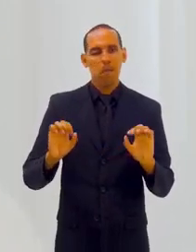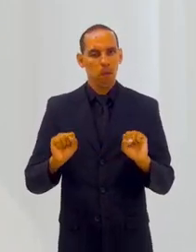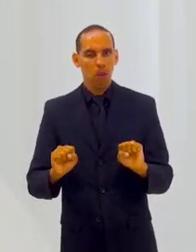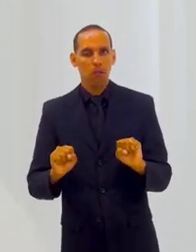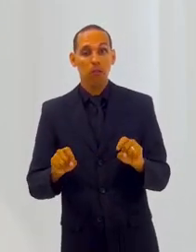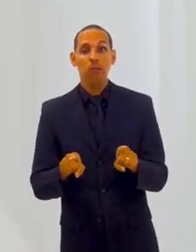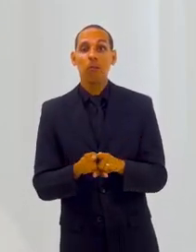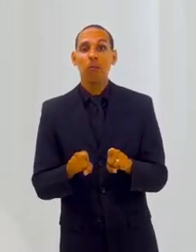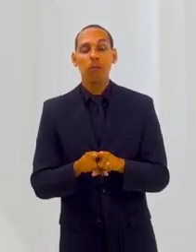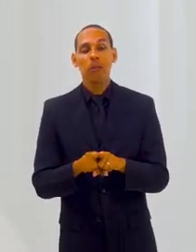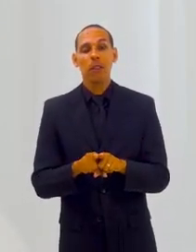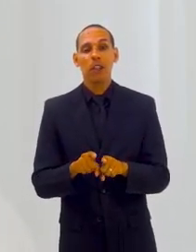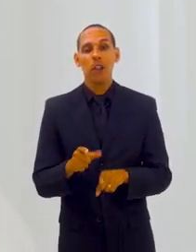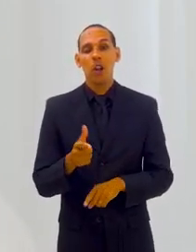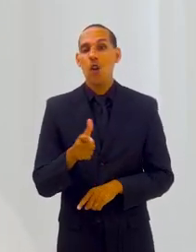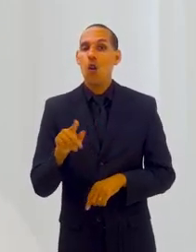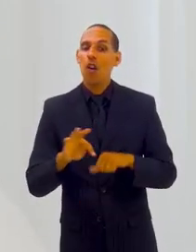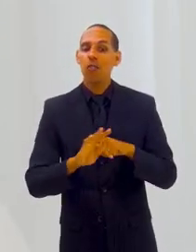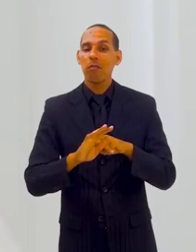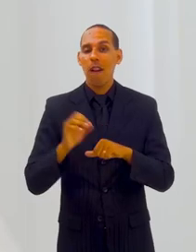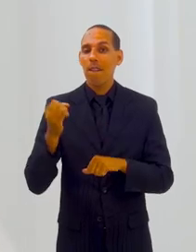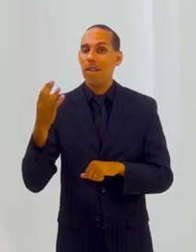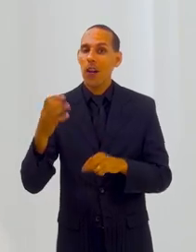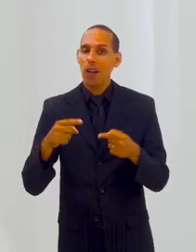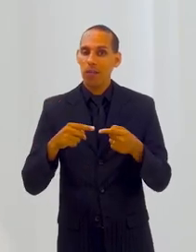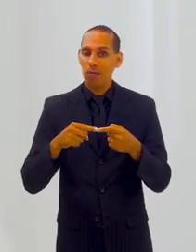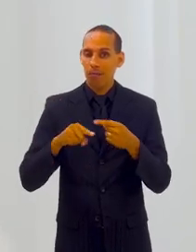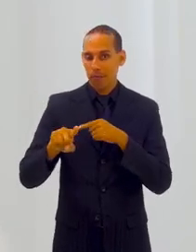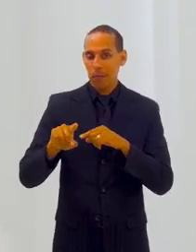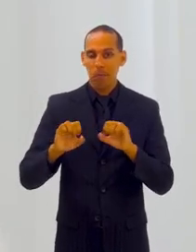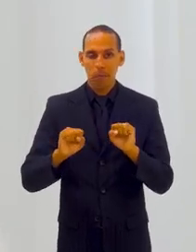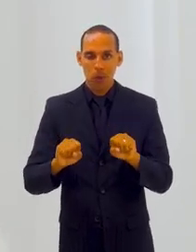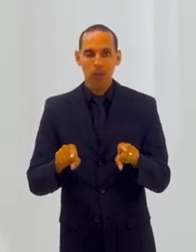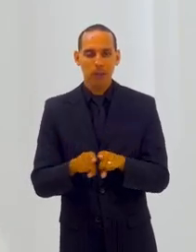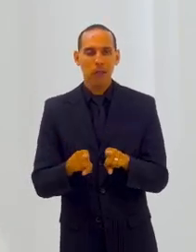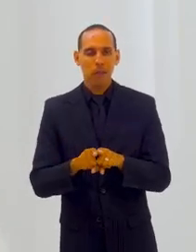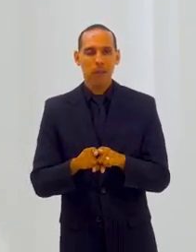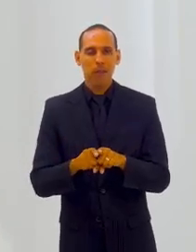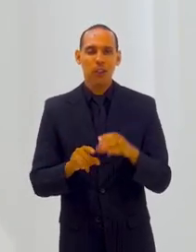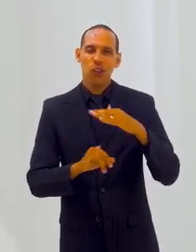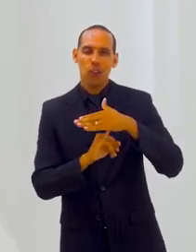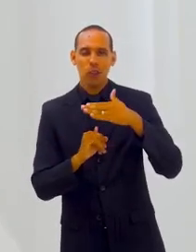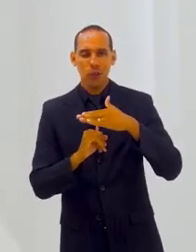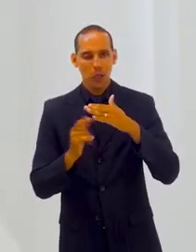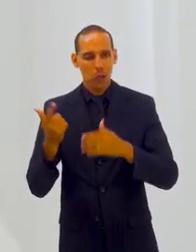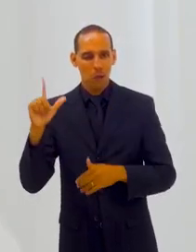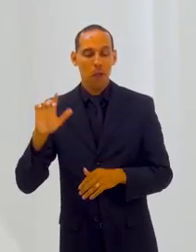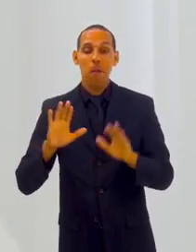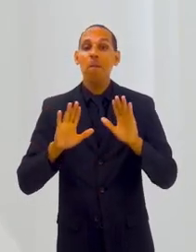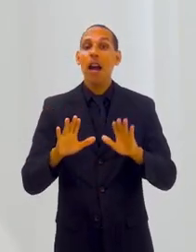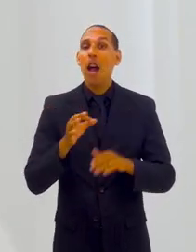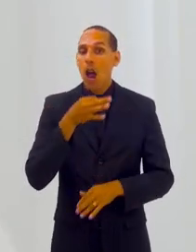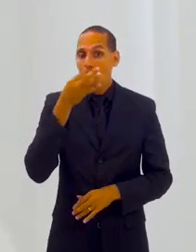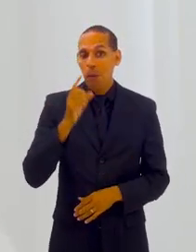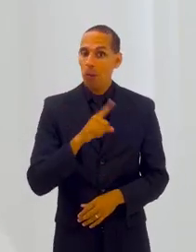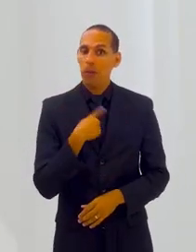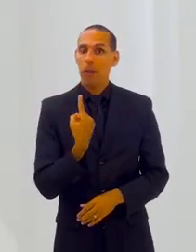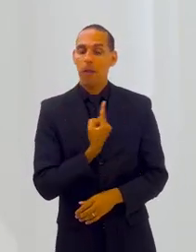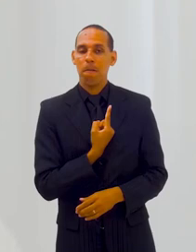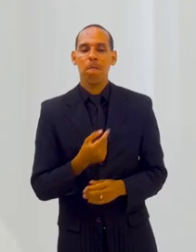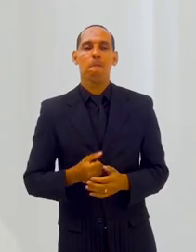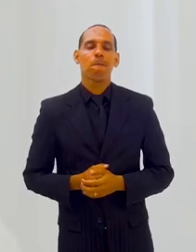nem mesmo com o pessoal técnico externo dessas instituições que eu citei. Na nossa opinião,